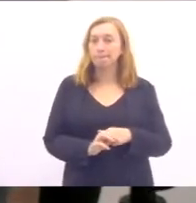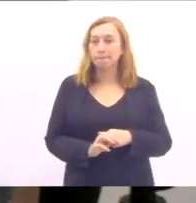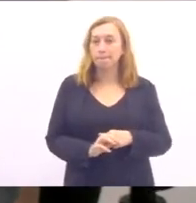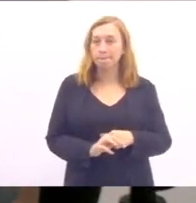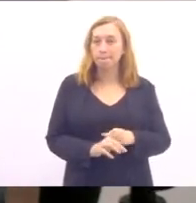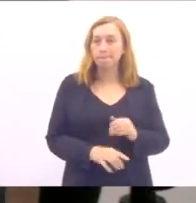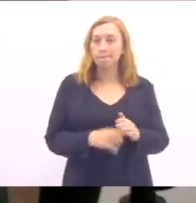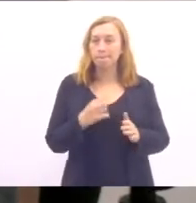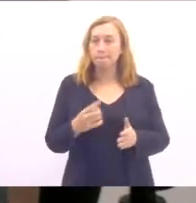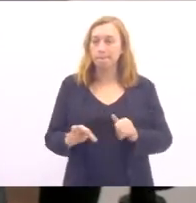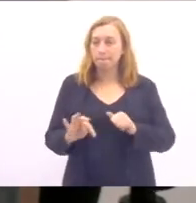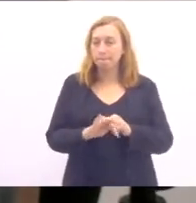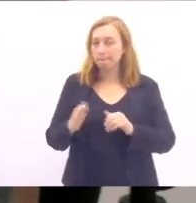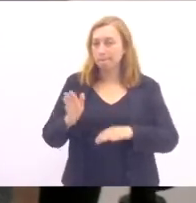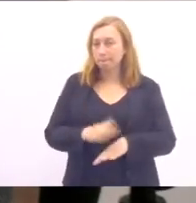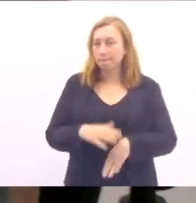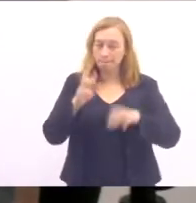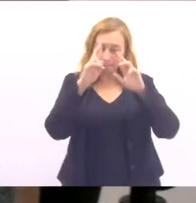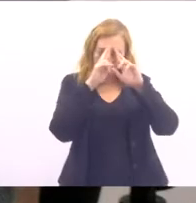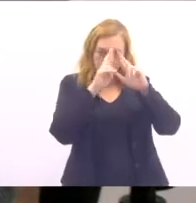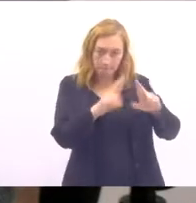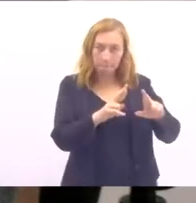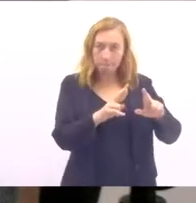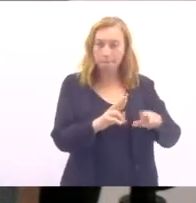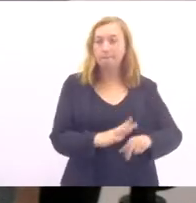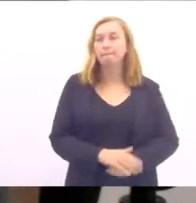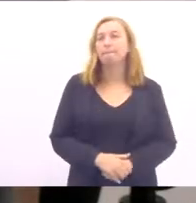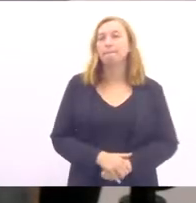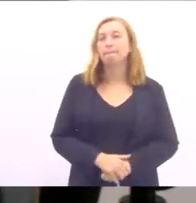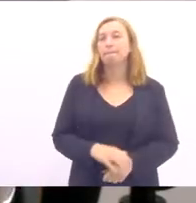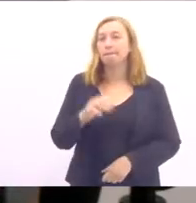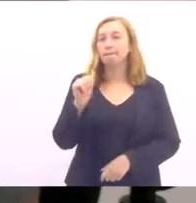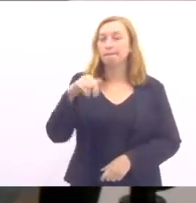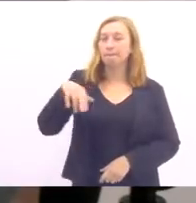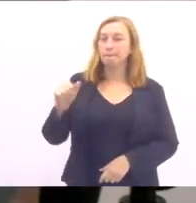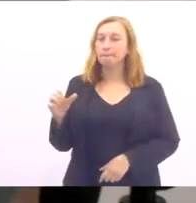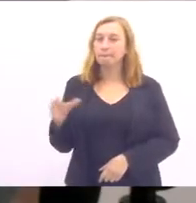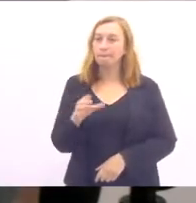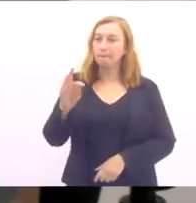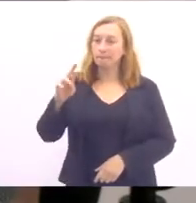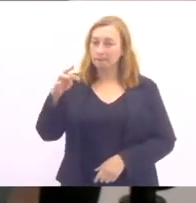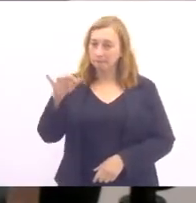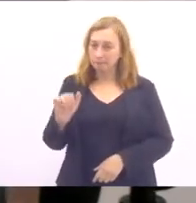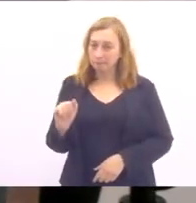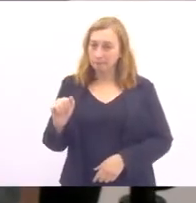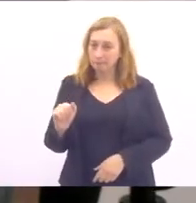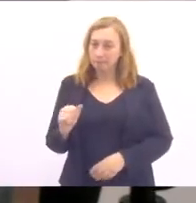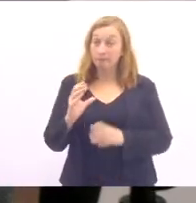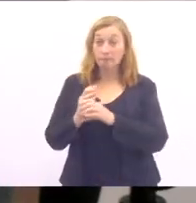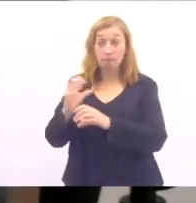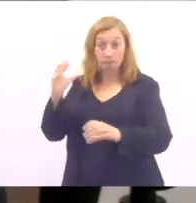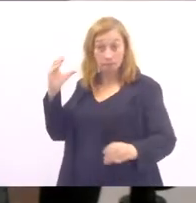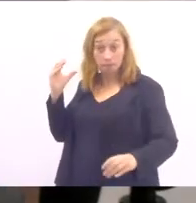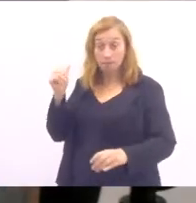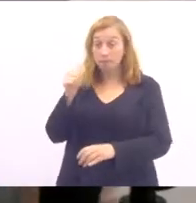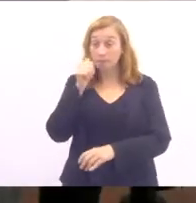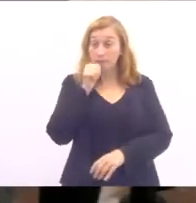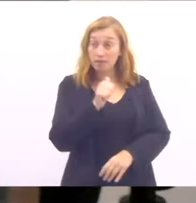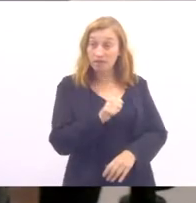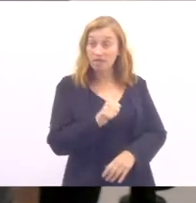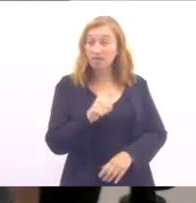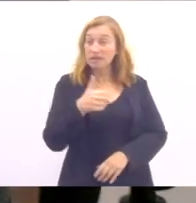das técnicas mais respeitáveis do INEA, que é a Ana Cristina Heine, uma engenheira com 30